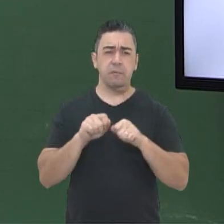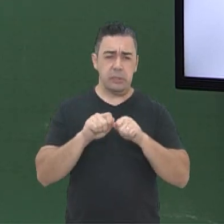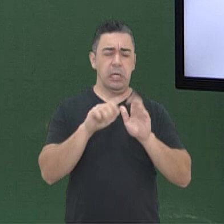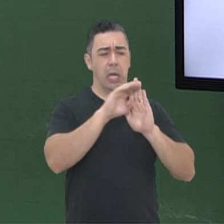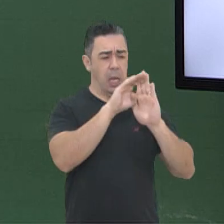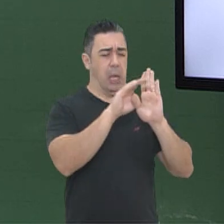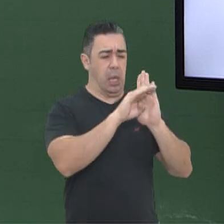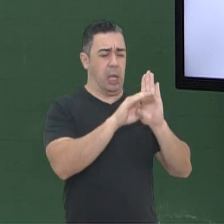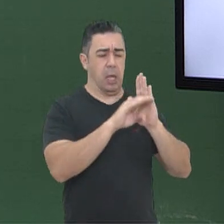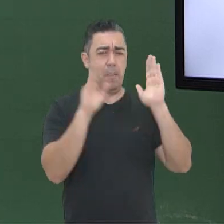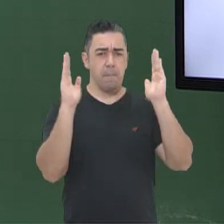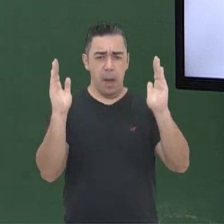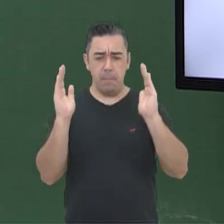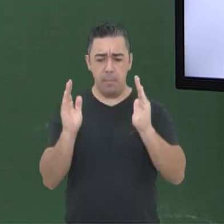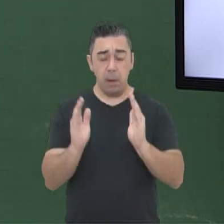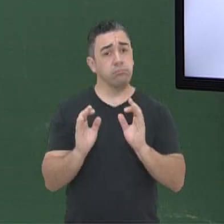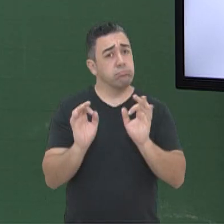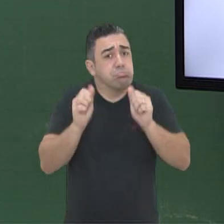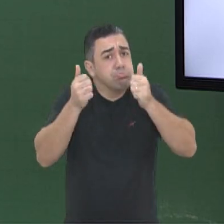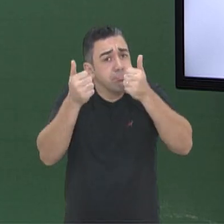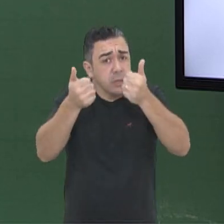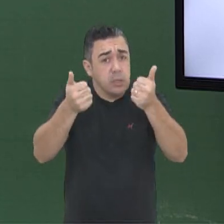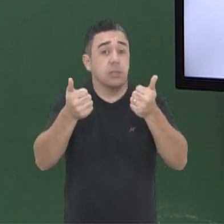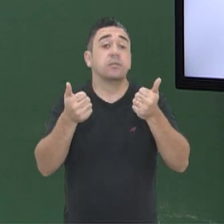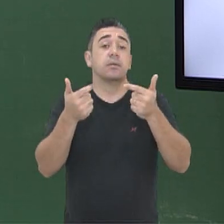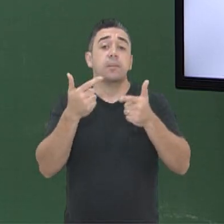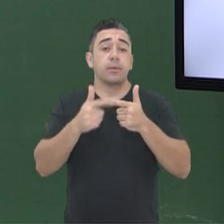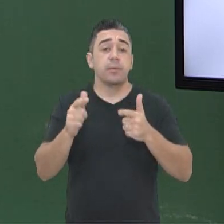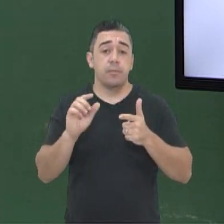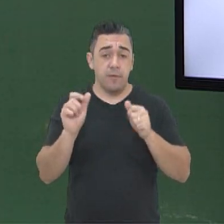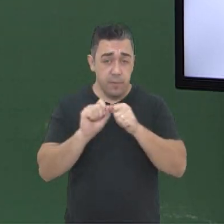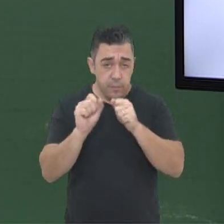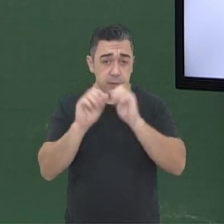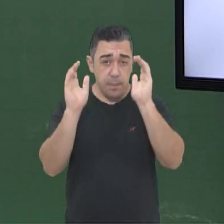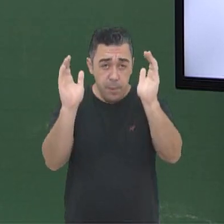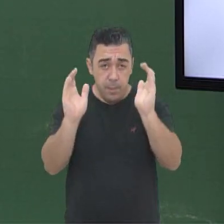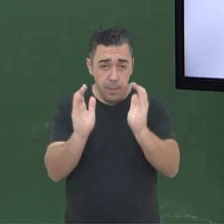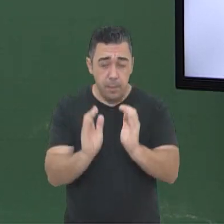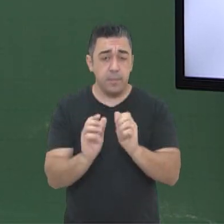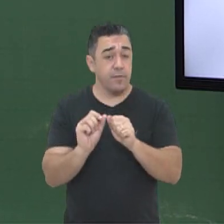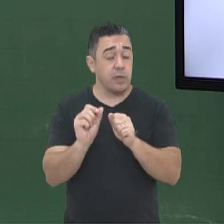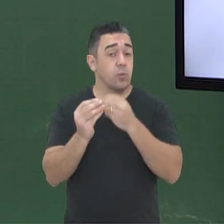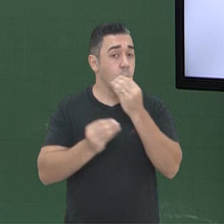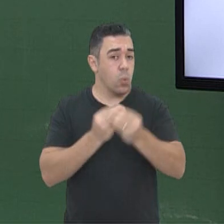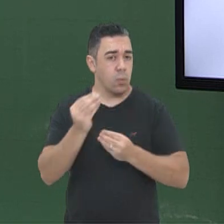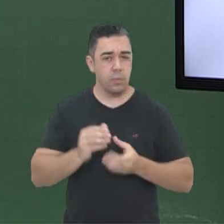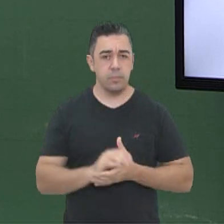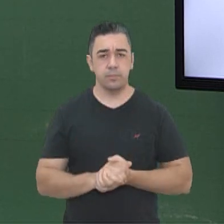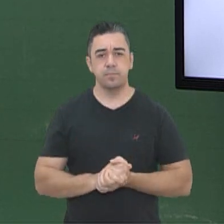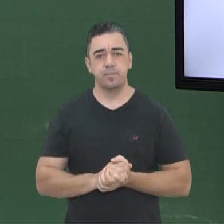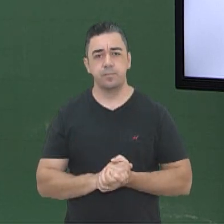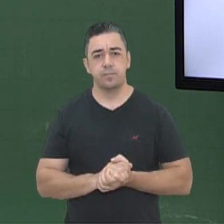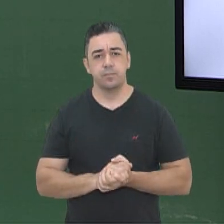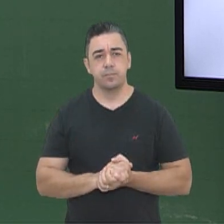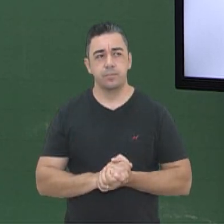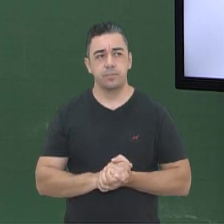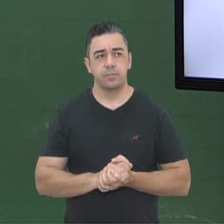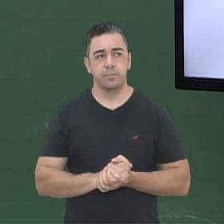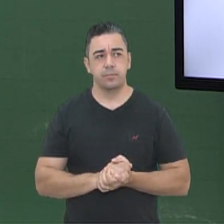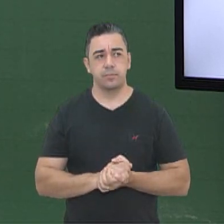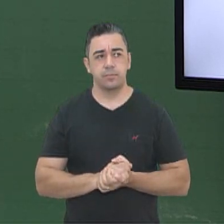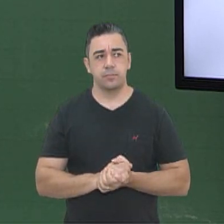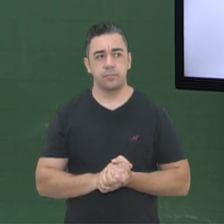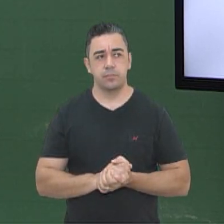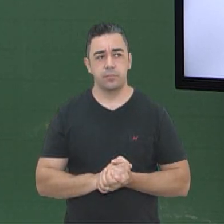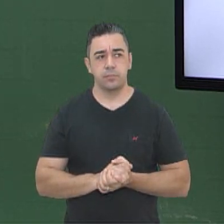propriedades e fazer passo a passo. Excelente! Vamos fazer passo a passo, tá? O que eu faço? O expoente do 2